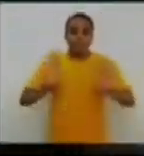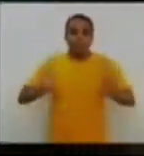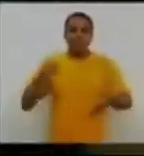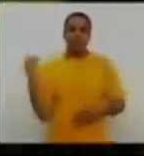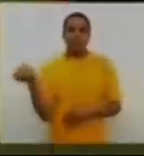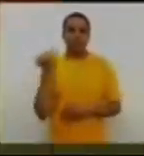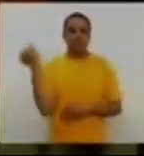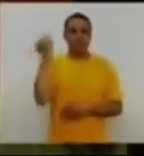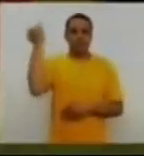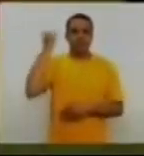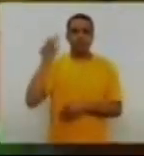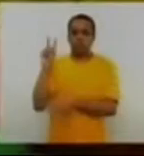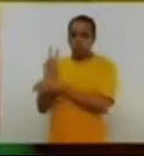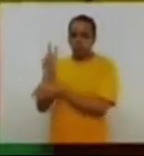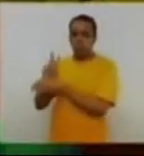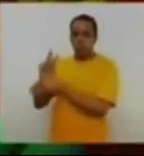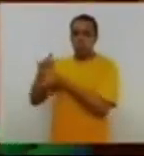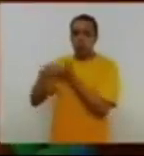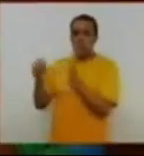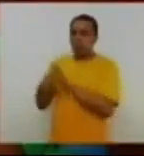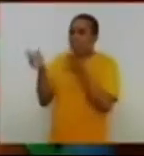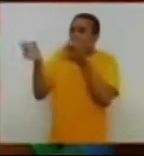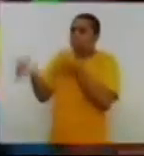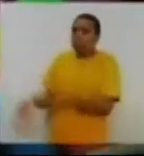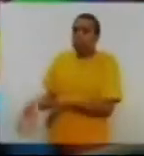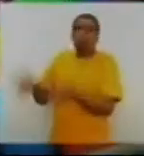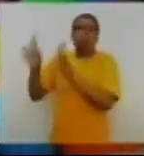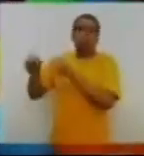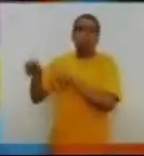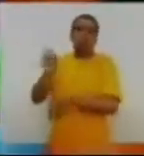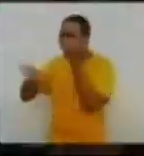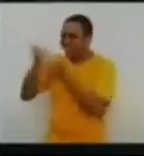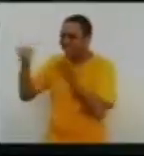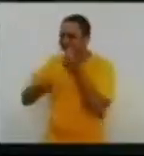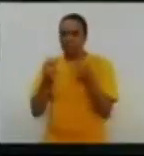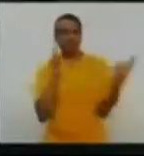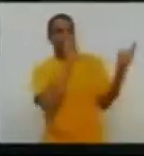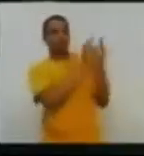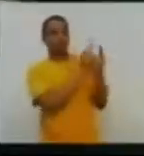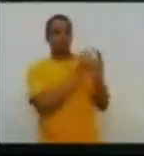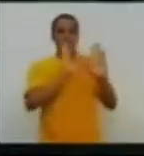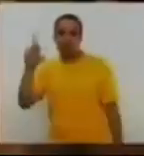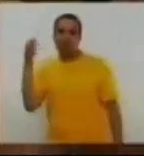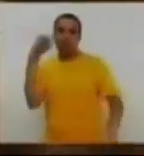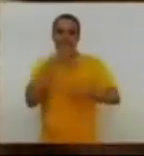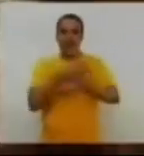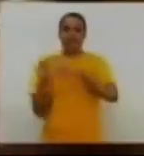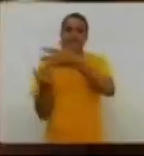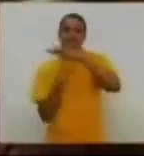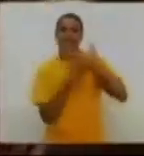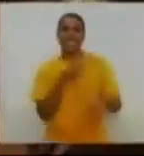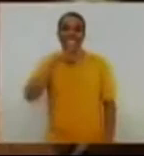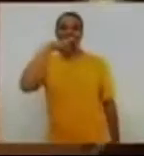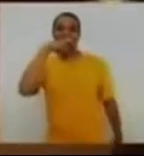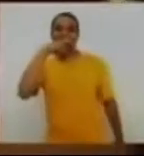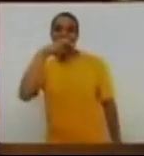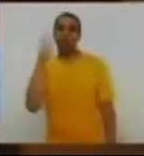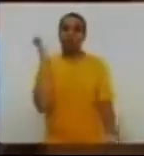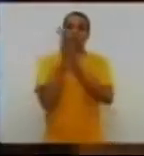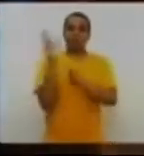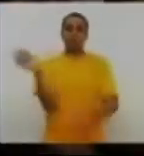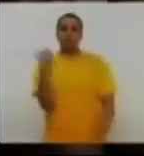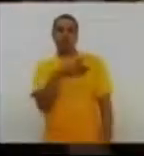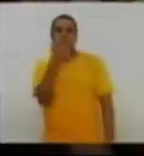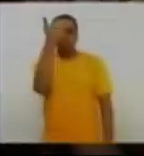tão importante quanto tratar é nunca abrir mão de brincar. João Vitor chega preparado para descobrir um